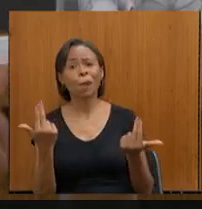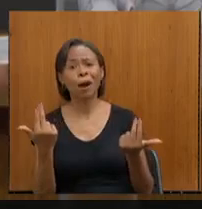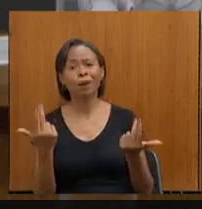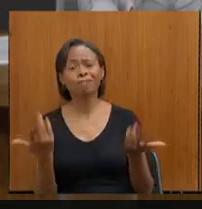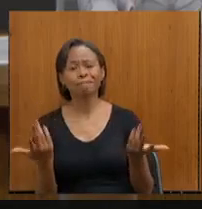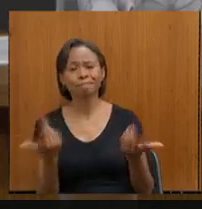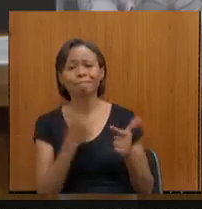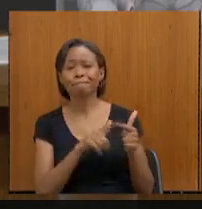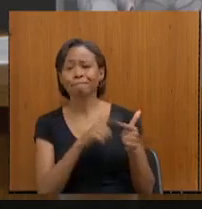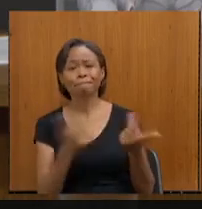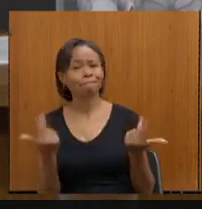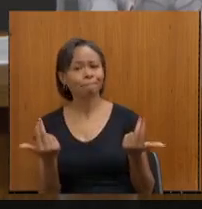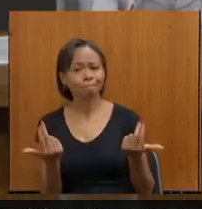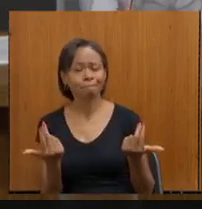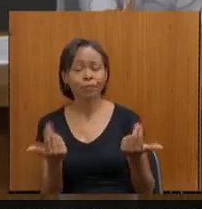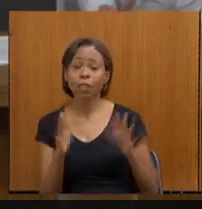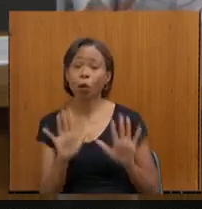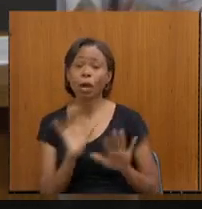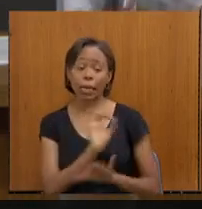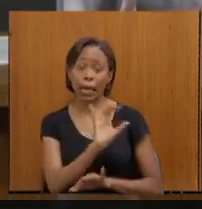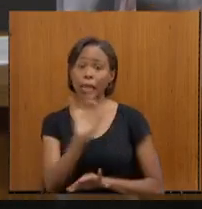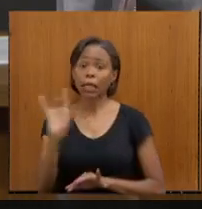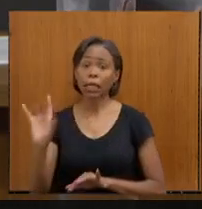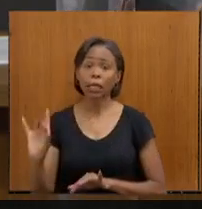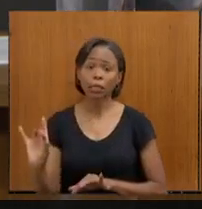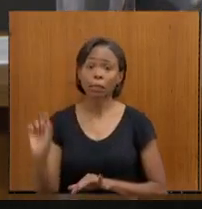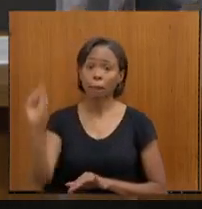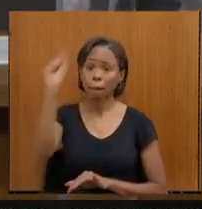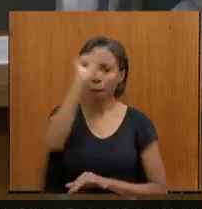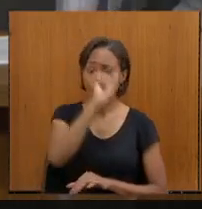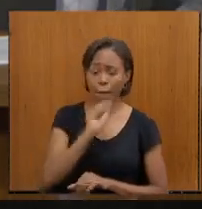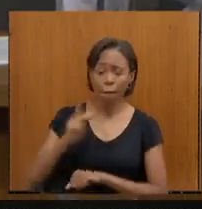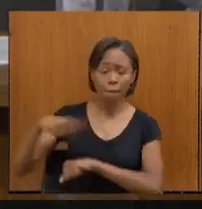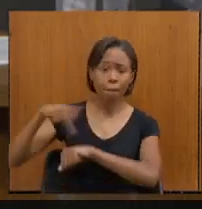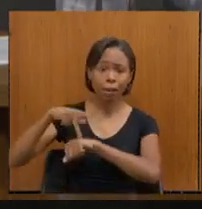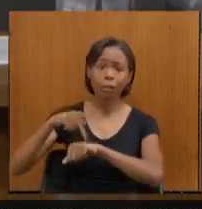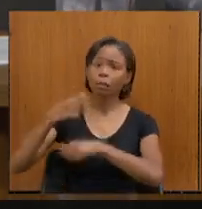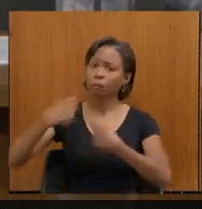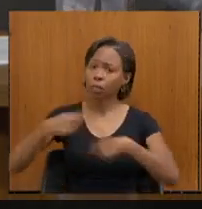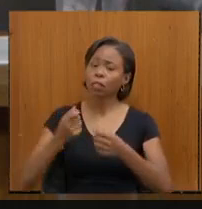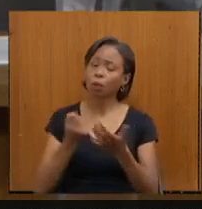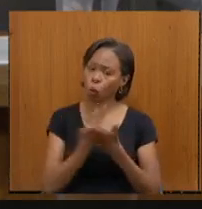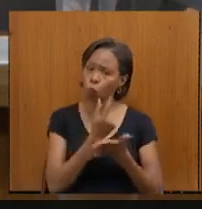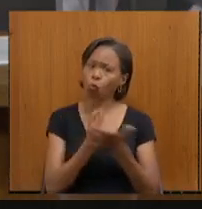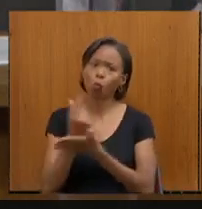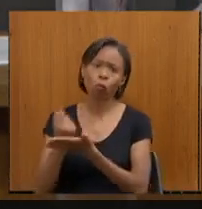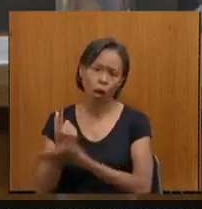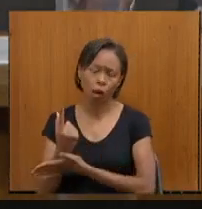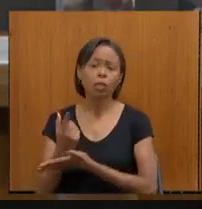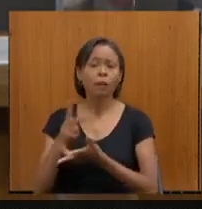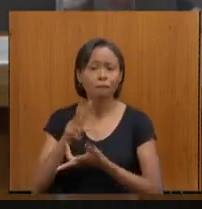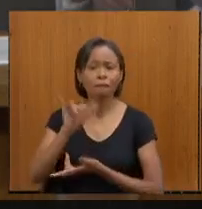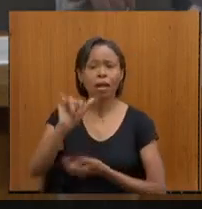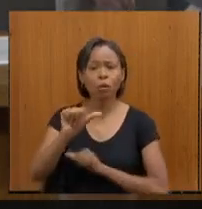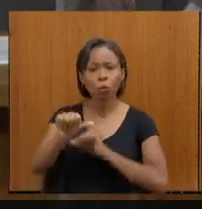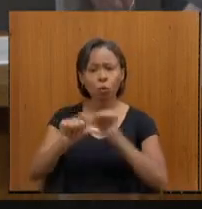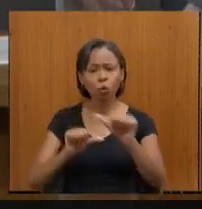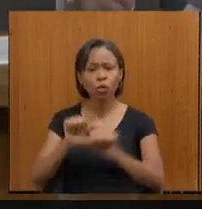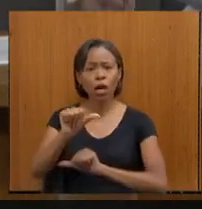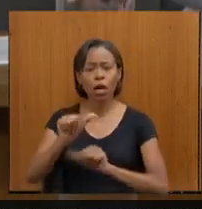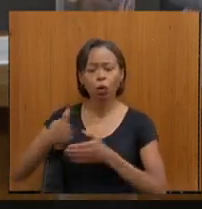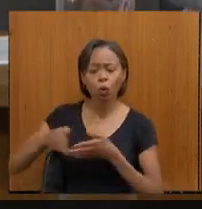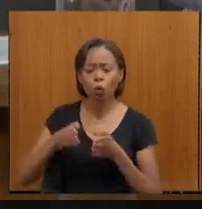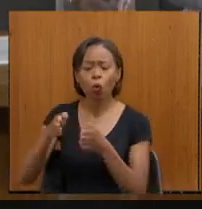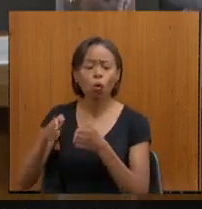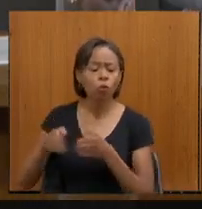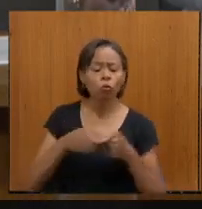cada um precisa importar isso vai mudar radicalmente toda a rota de energias no mundo